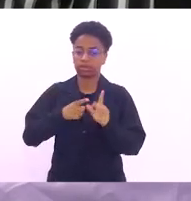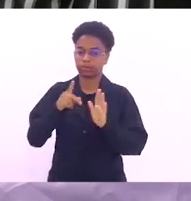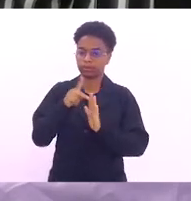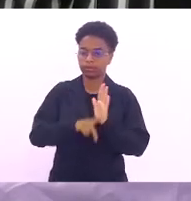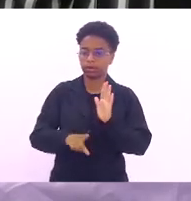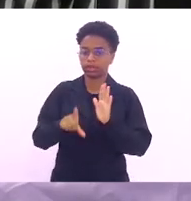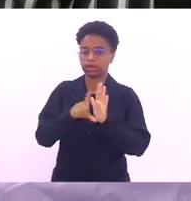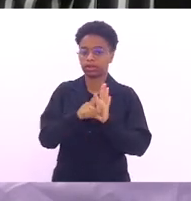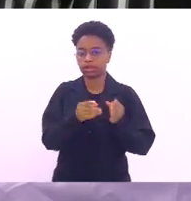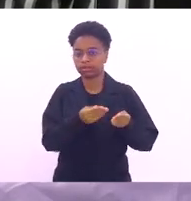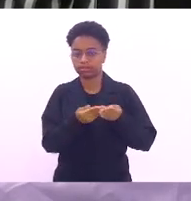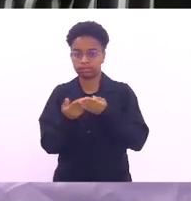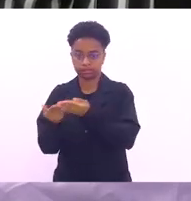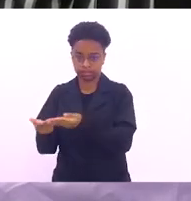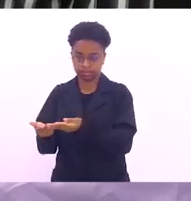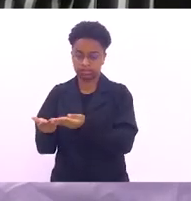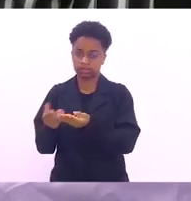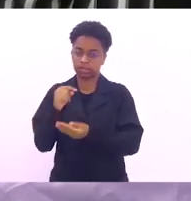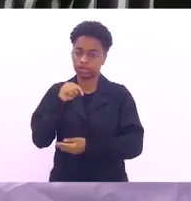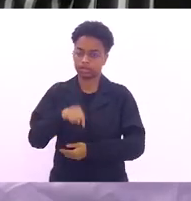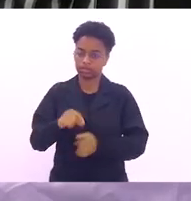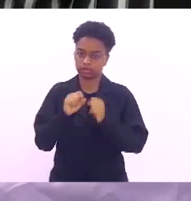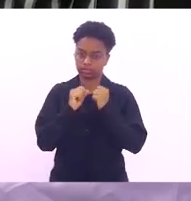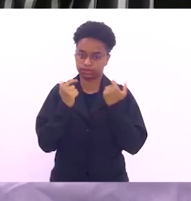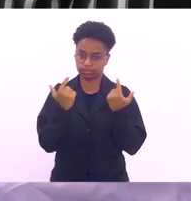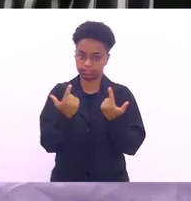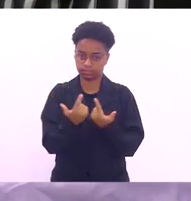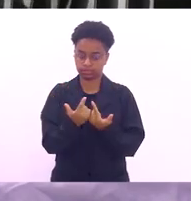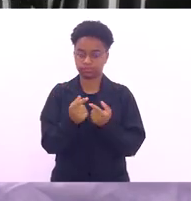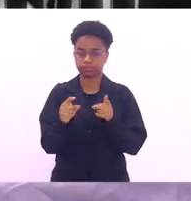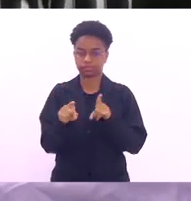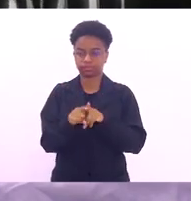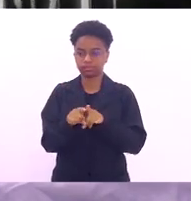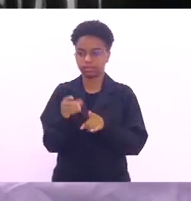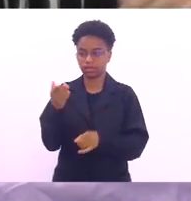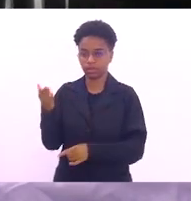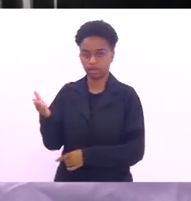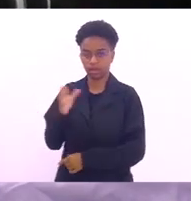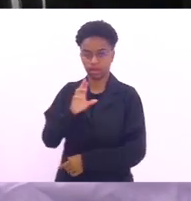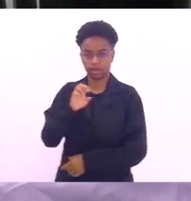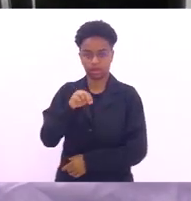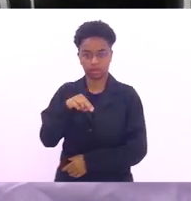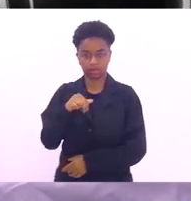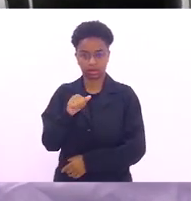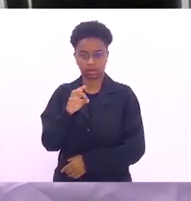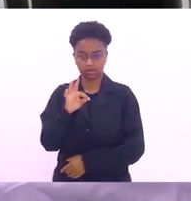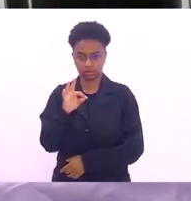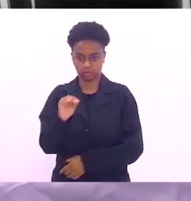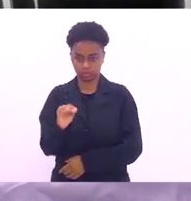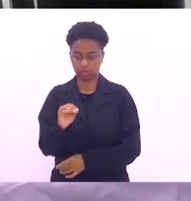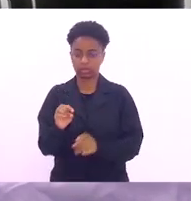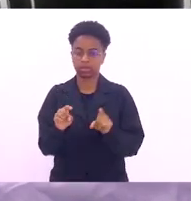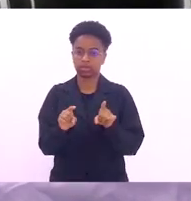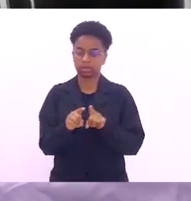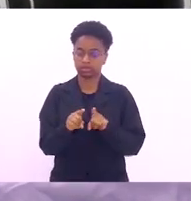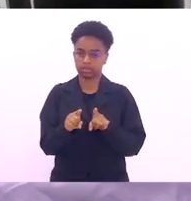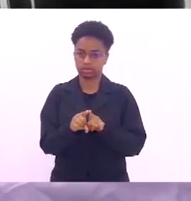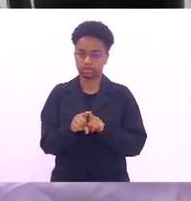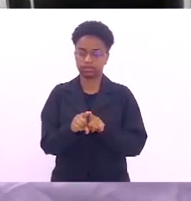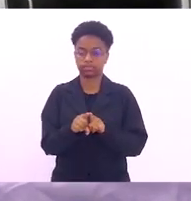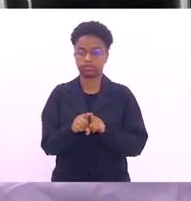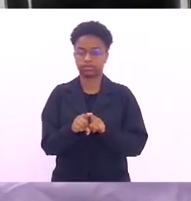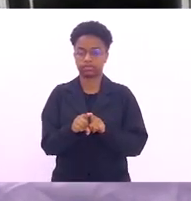caminhado nessa casa o Dr Renato Duarte tá aqui ele